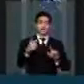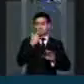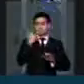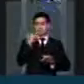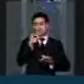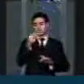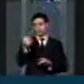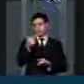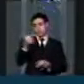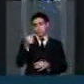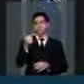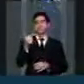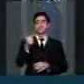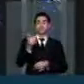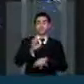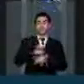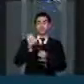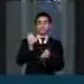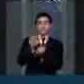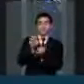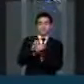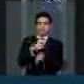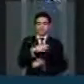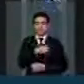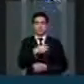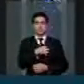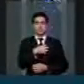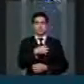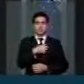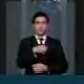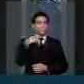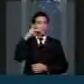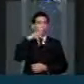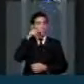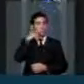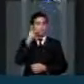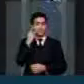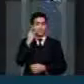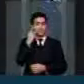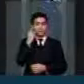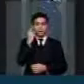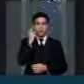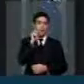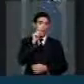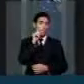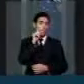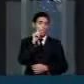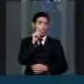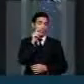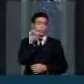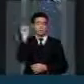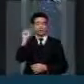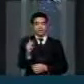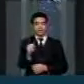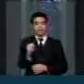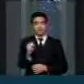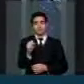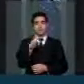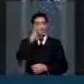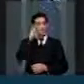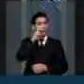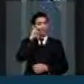22, os estados de Pernambuco, Bahia, Paraíba, Ceará, Alagoas, Sergipe, Rio